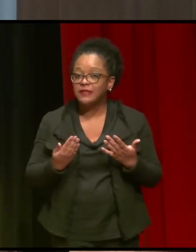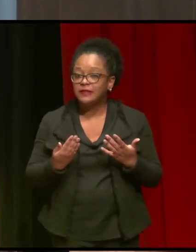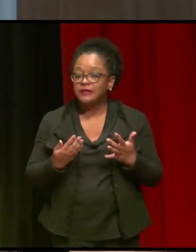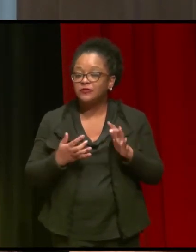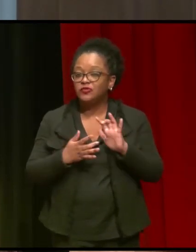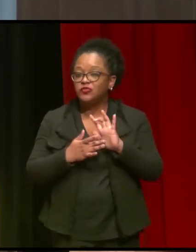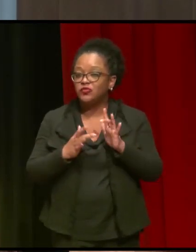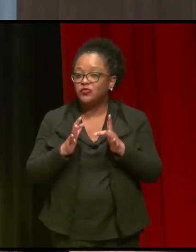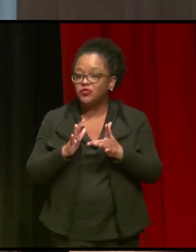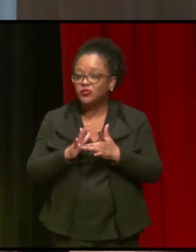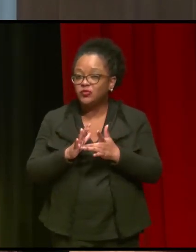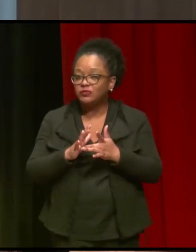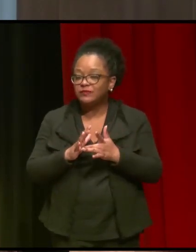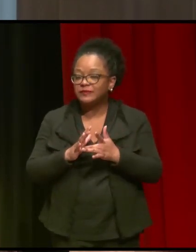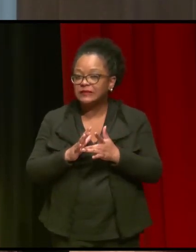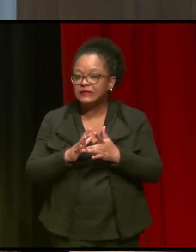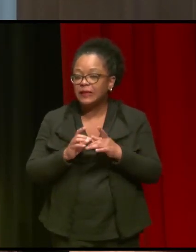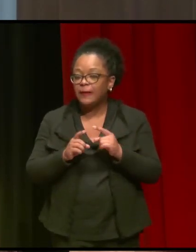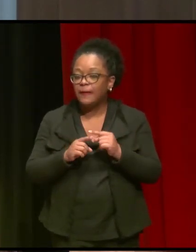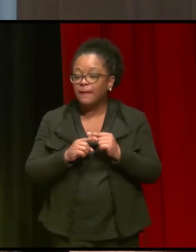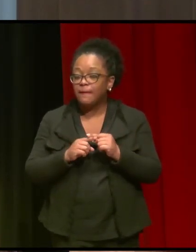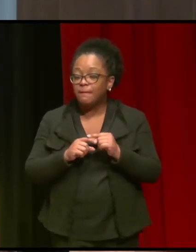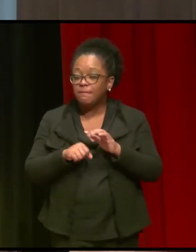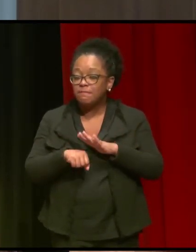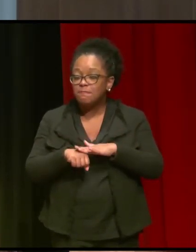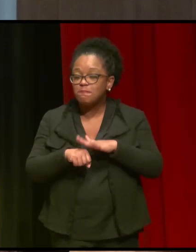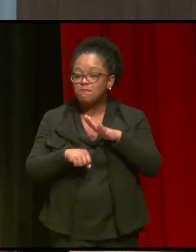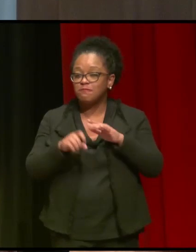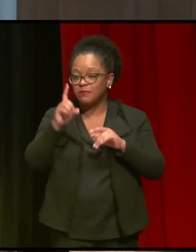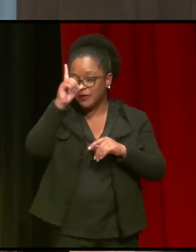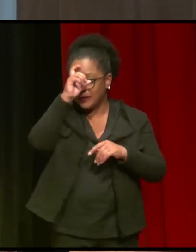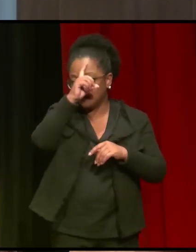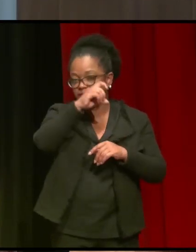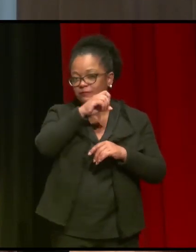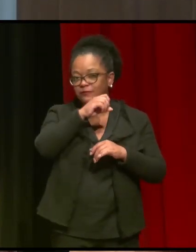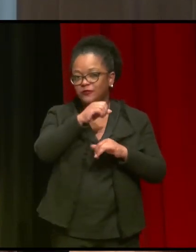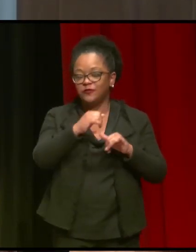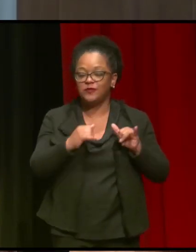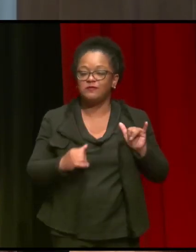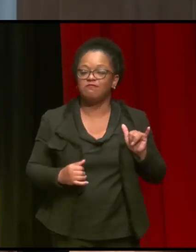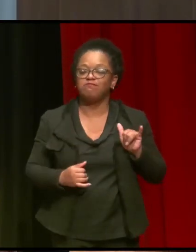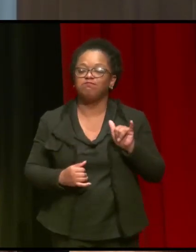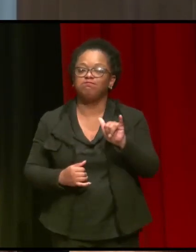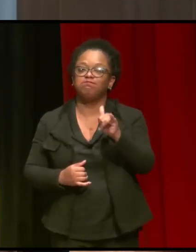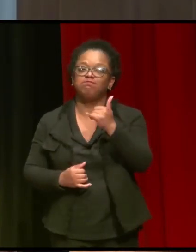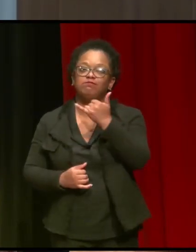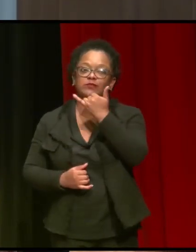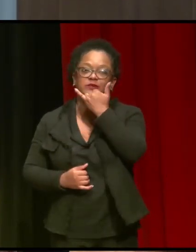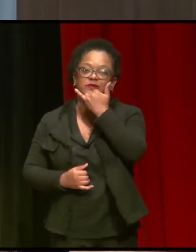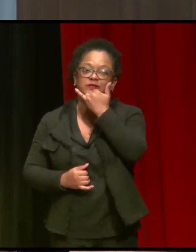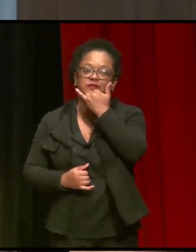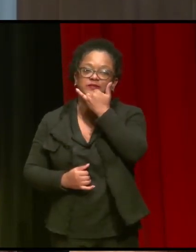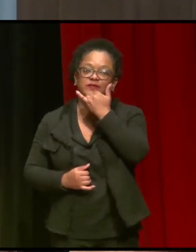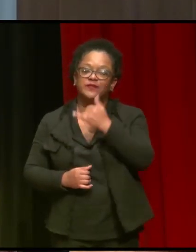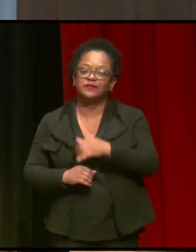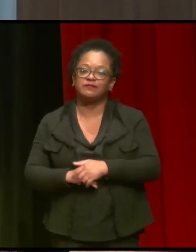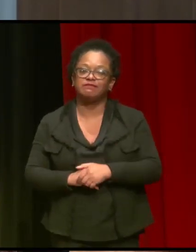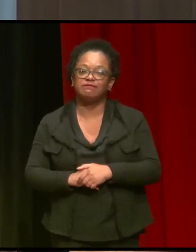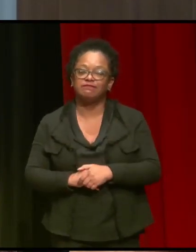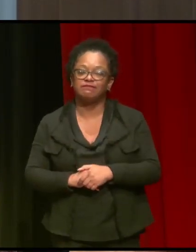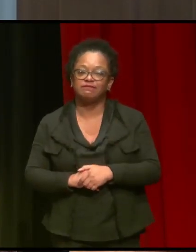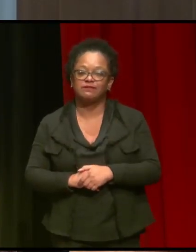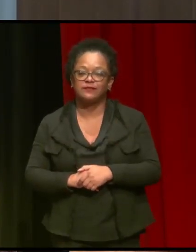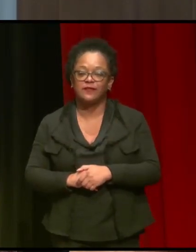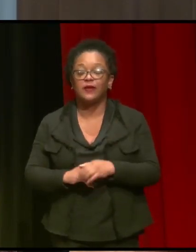era muito mais difícil para ele perdoar os pecados. Porque ele tinha que sofrer e morrer